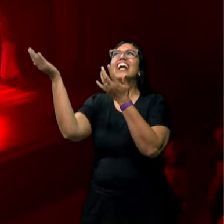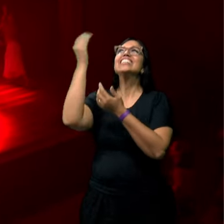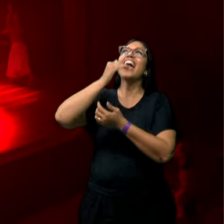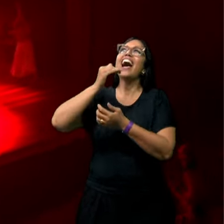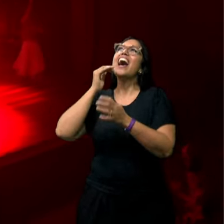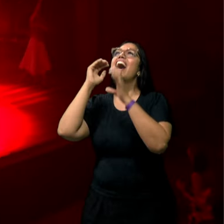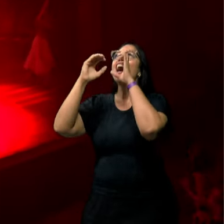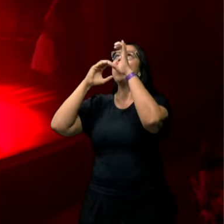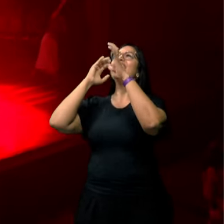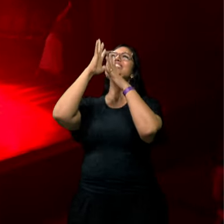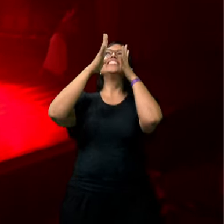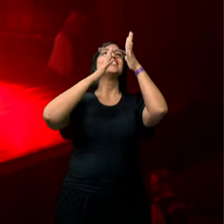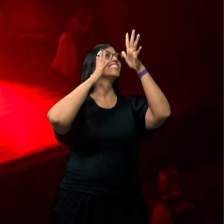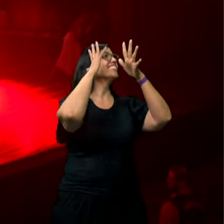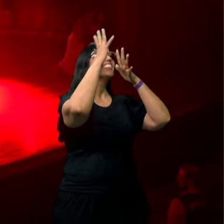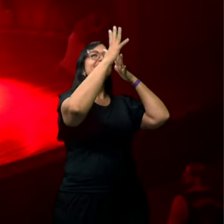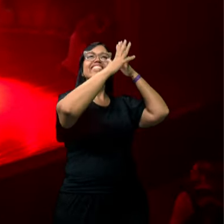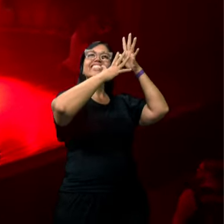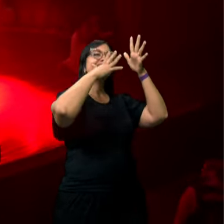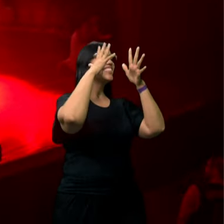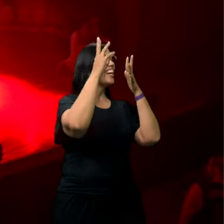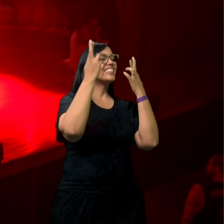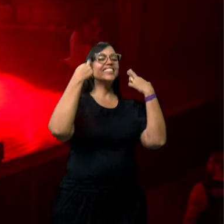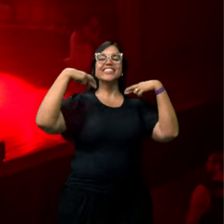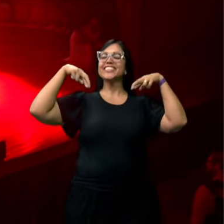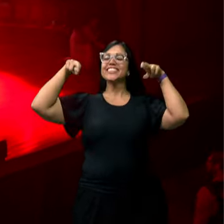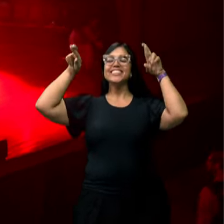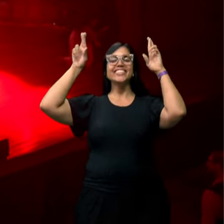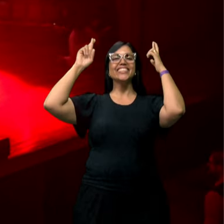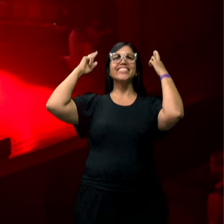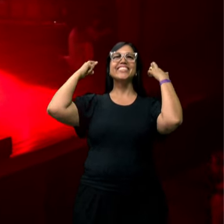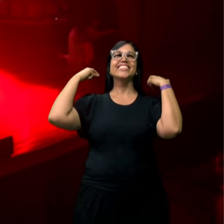Vamos cantar uma canção.